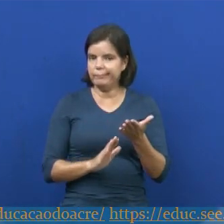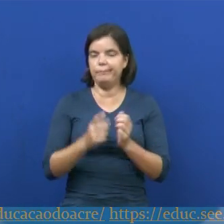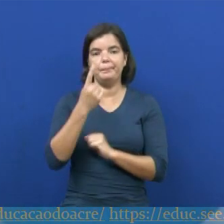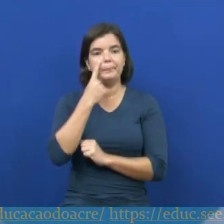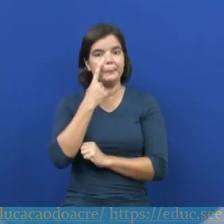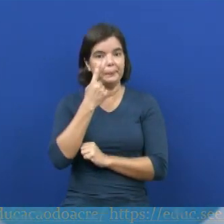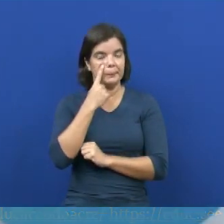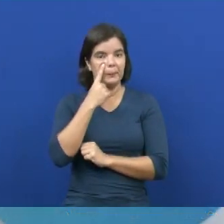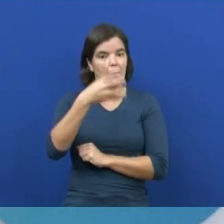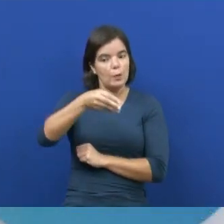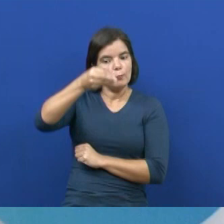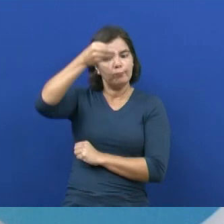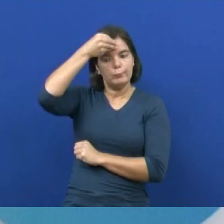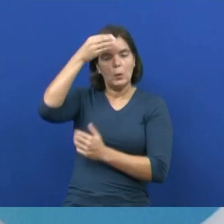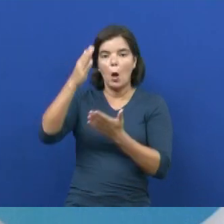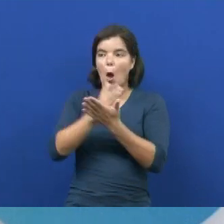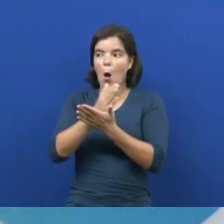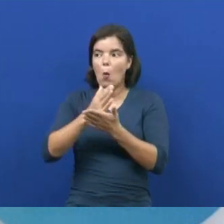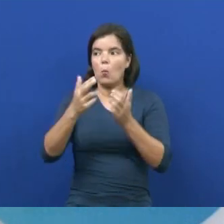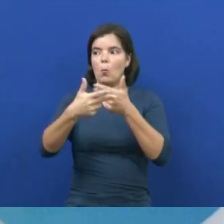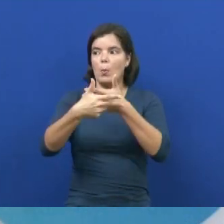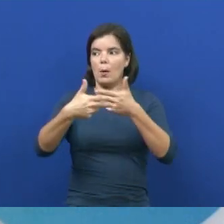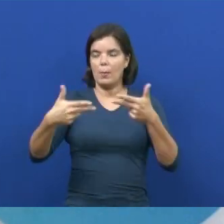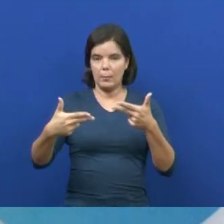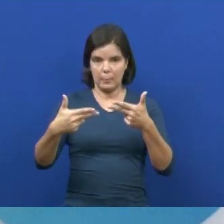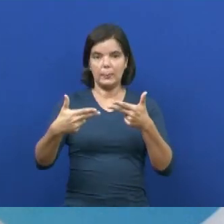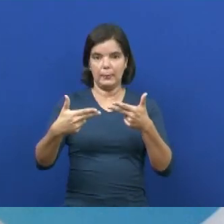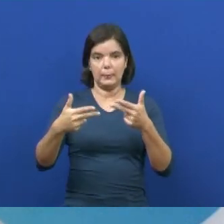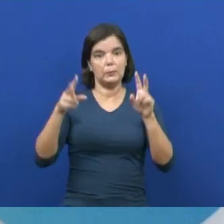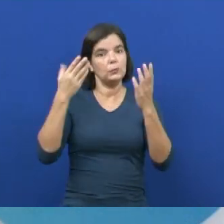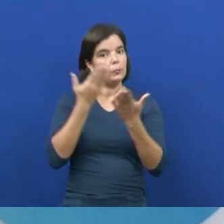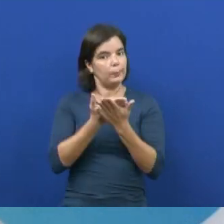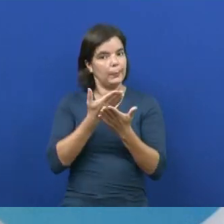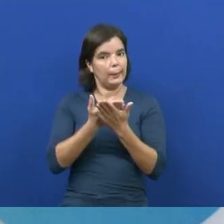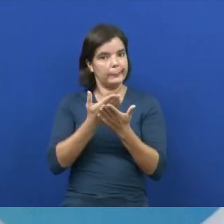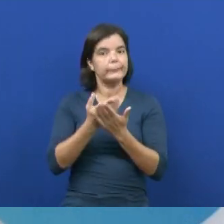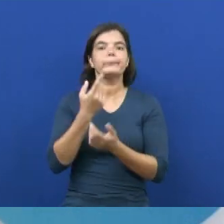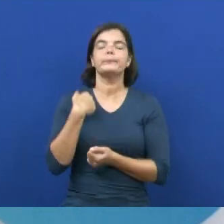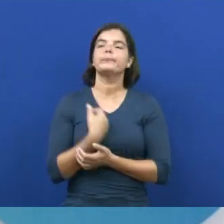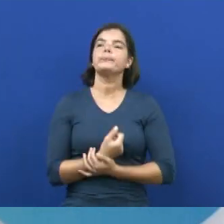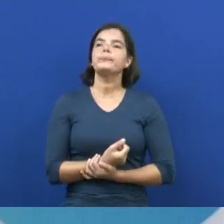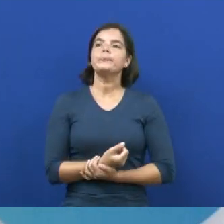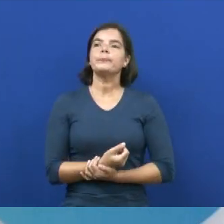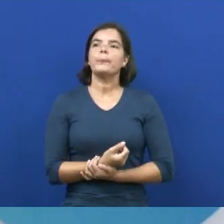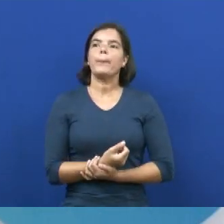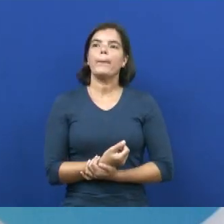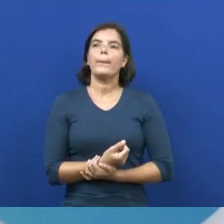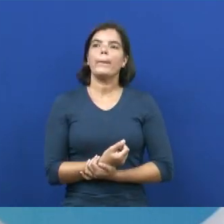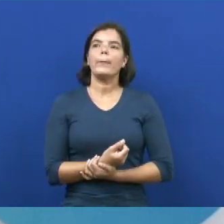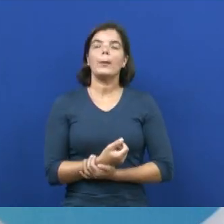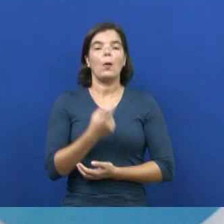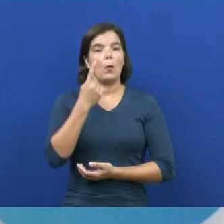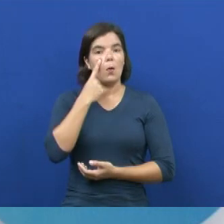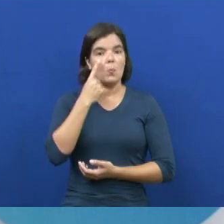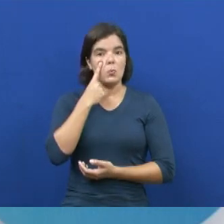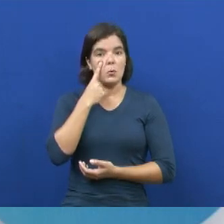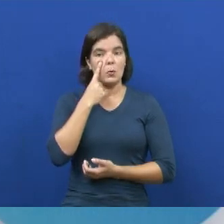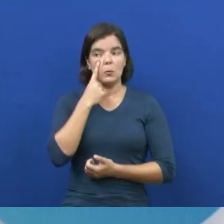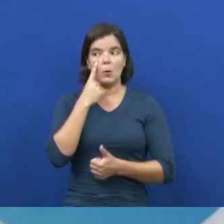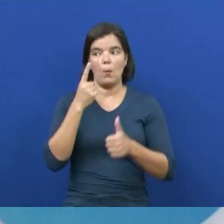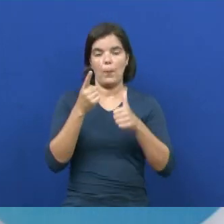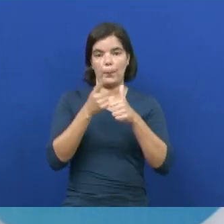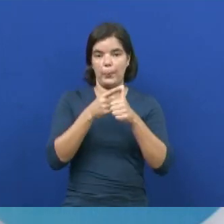Vamos ver se fixamos alguma coisa, né, sobre esta aula. Vamos lá? Olha só, temos